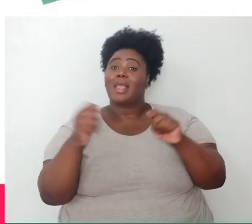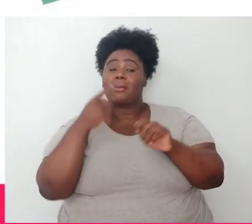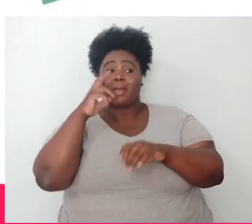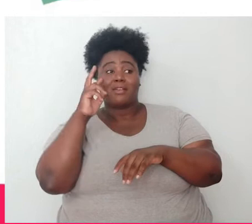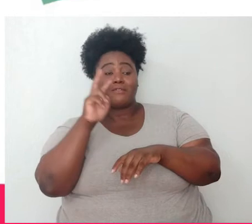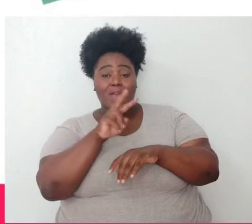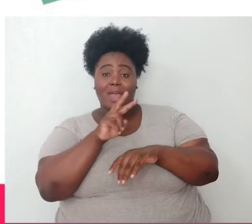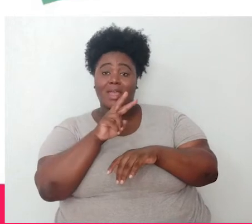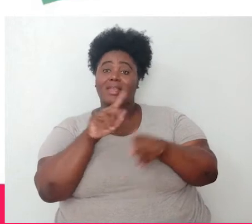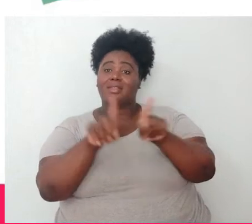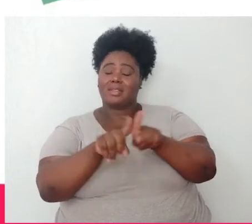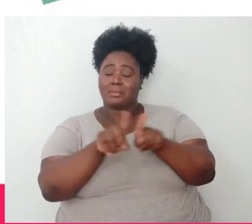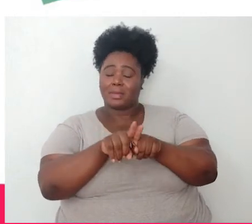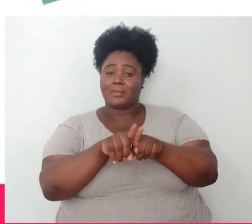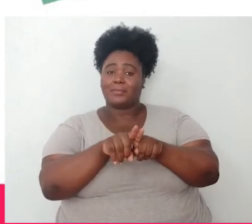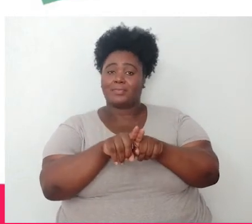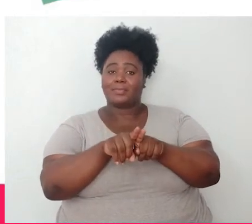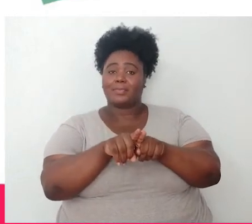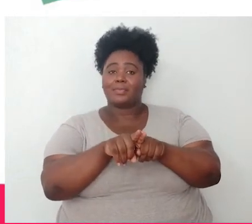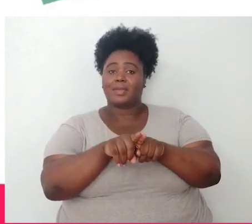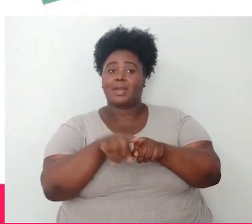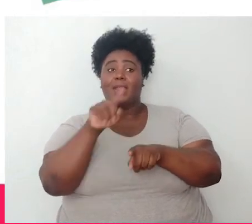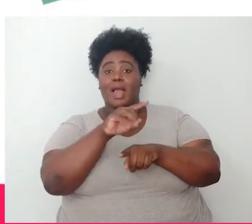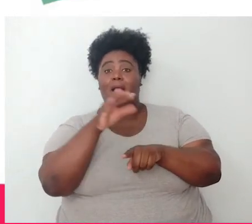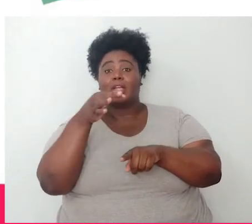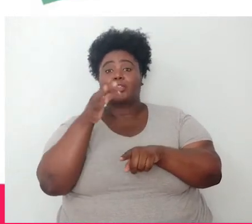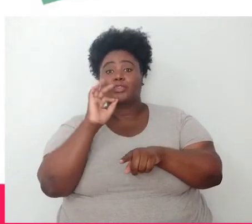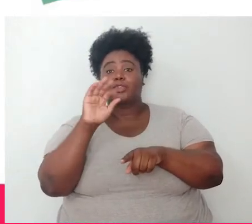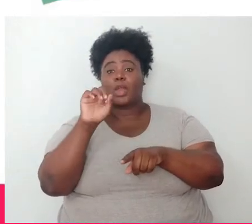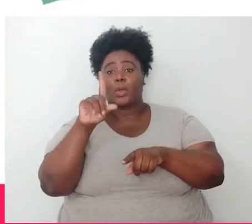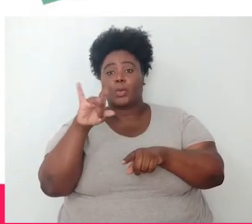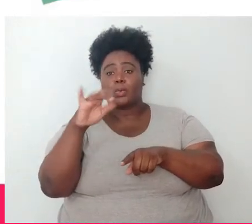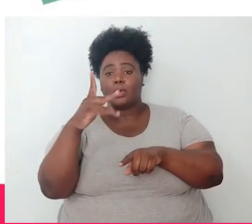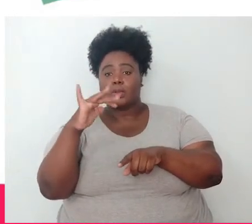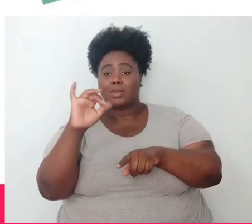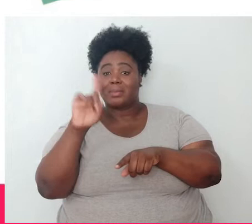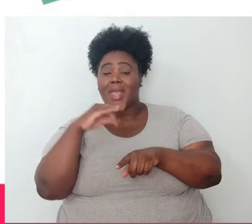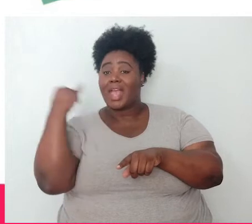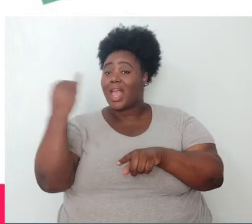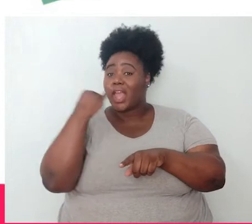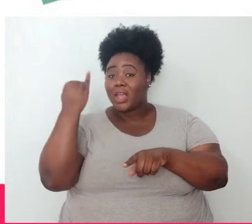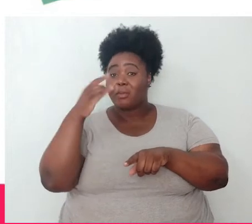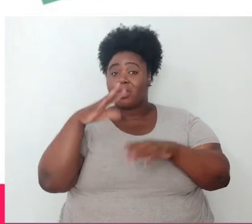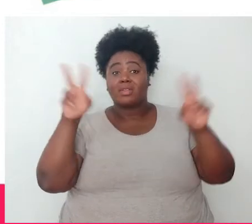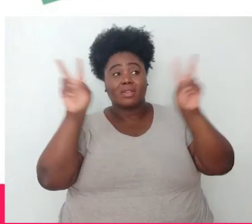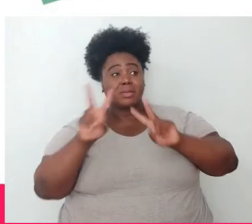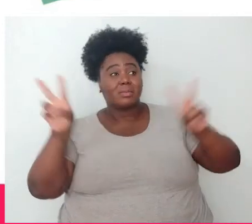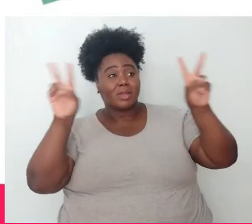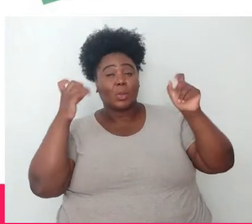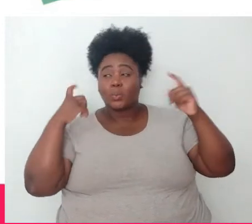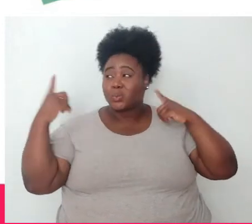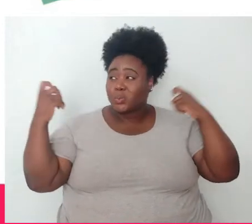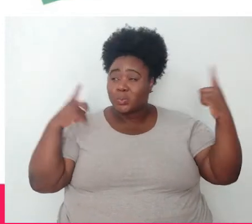vendo, inclusive, no chá olímpico, né? É muito importante a paisagem